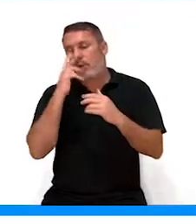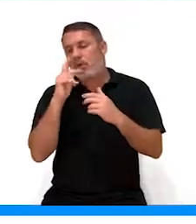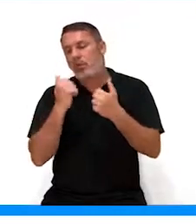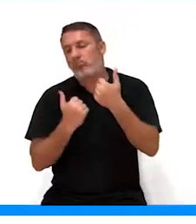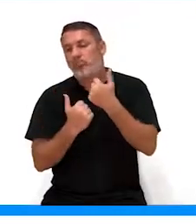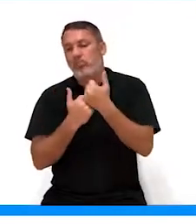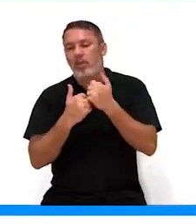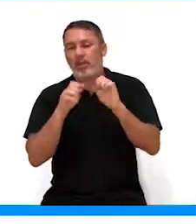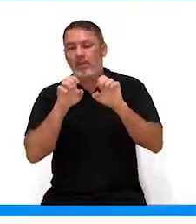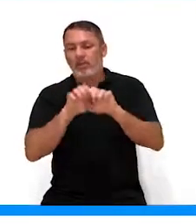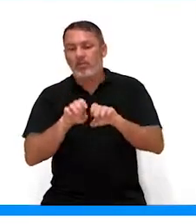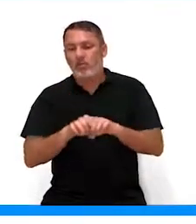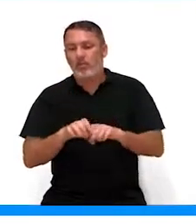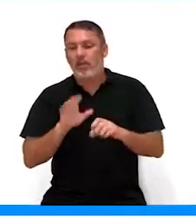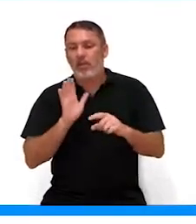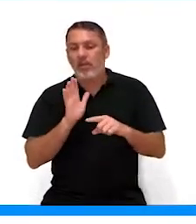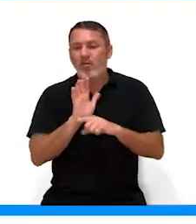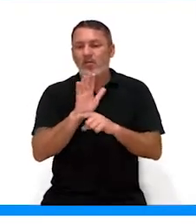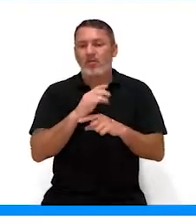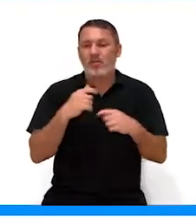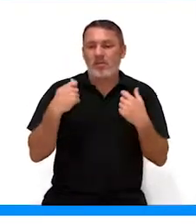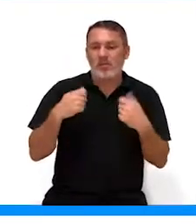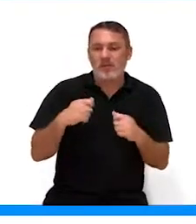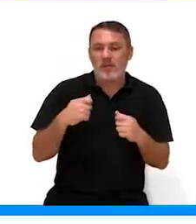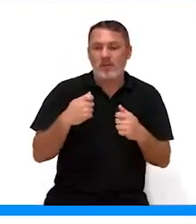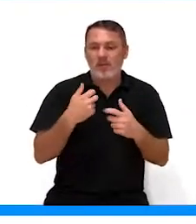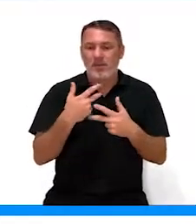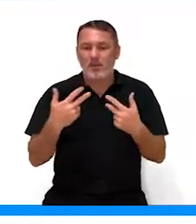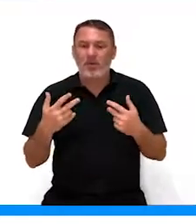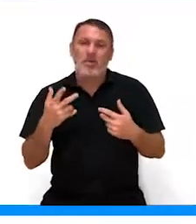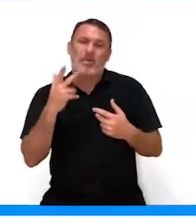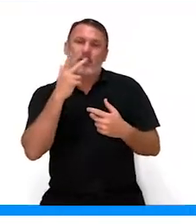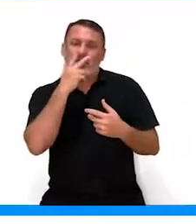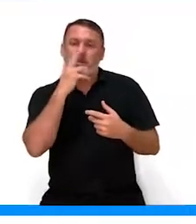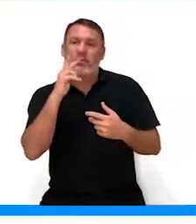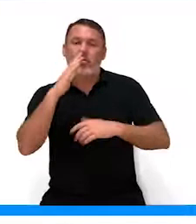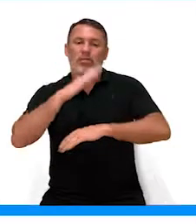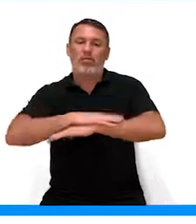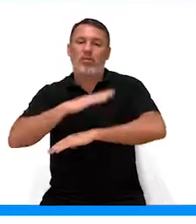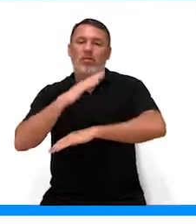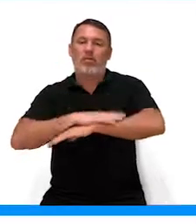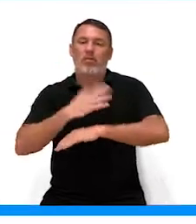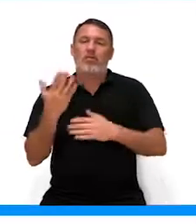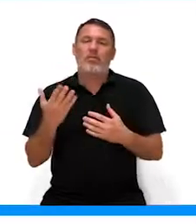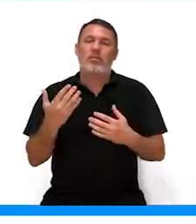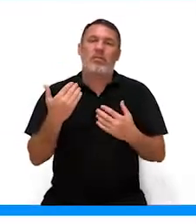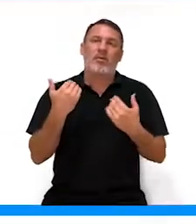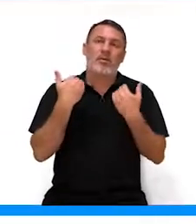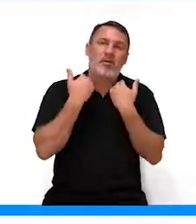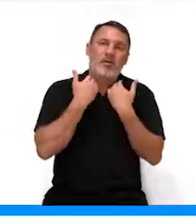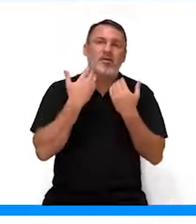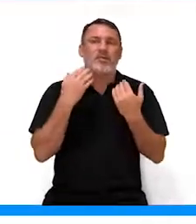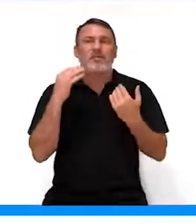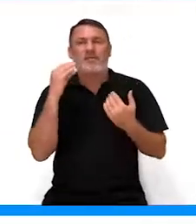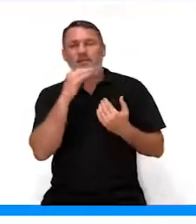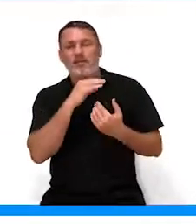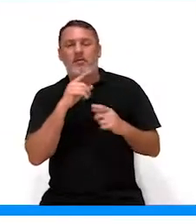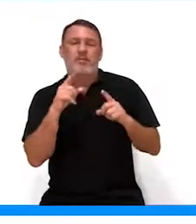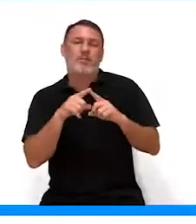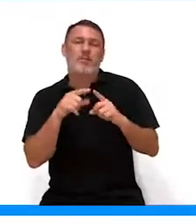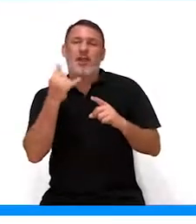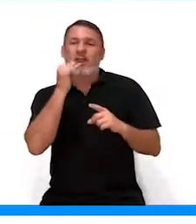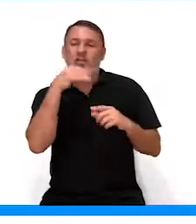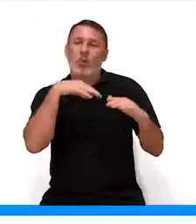ali abaixo, dando uma estrutura, um suporte mecânico, vai servir como isolante térmico,